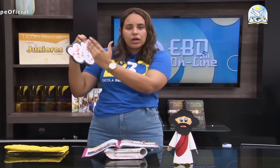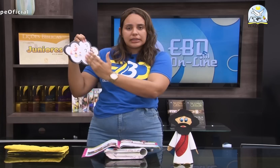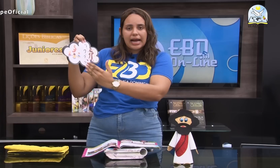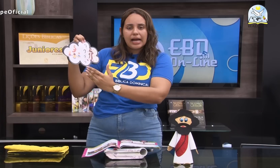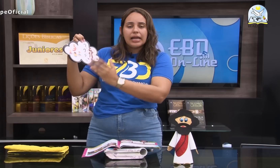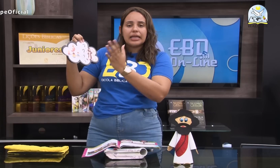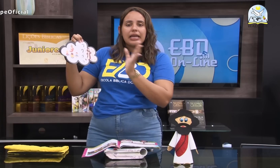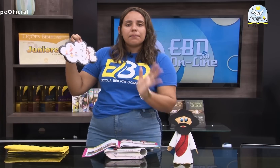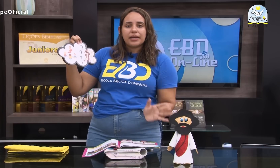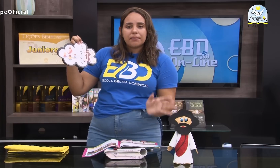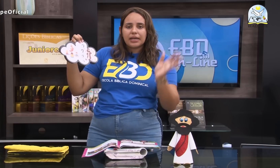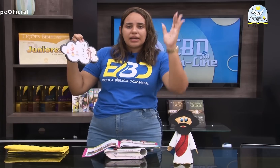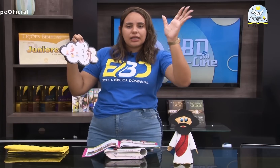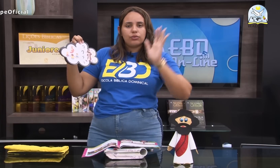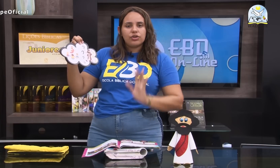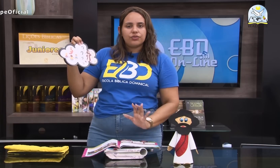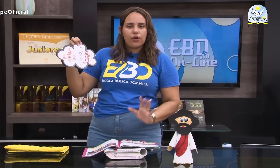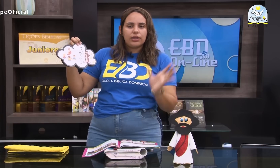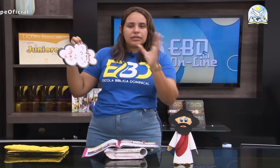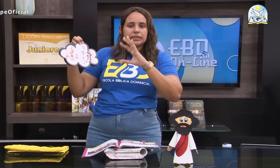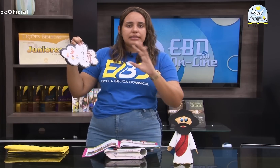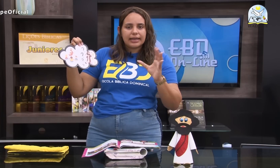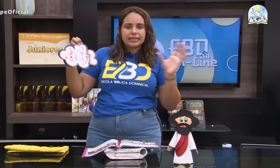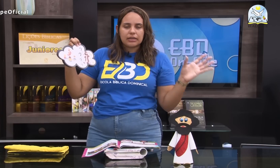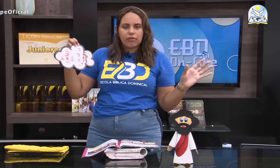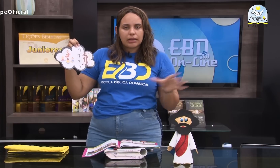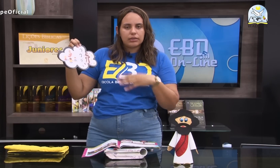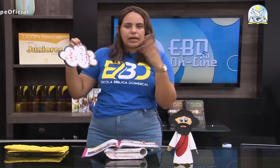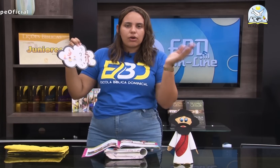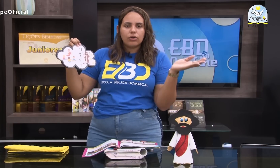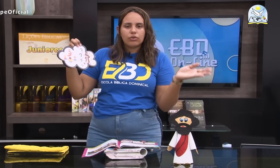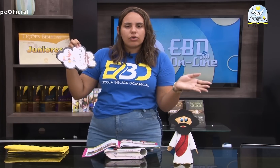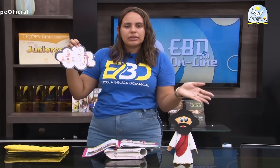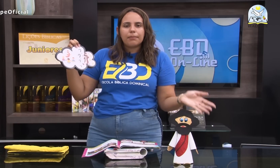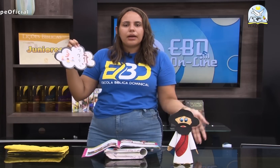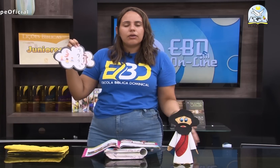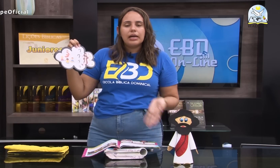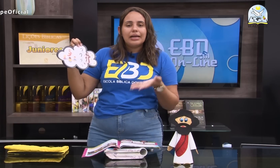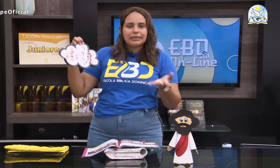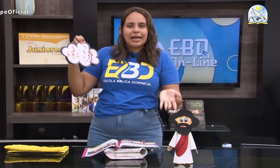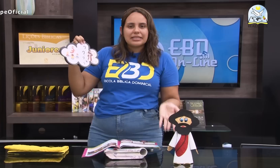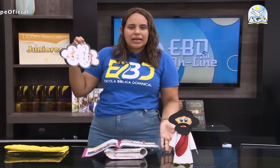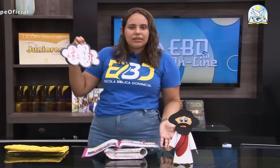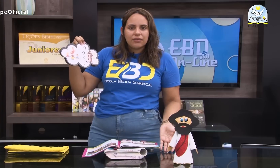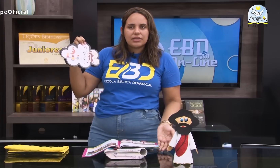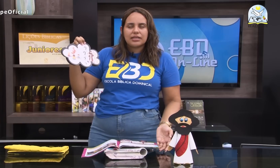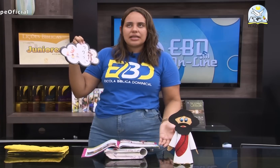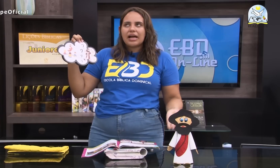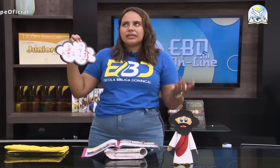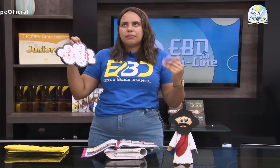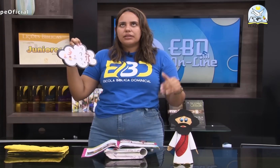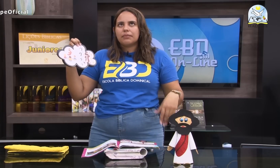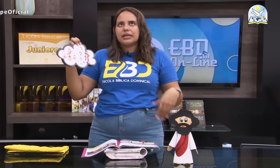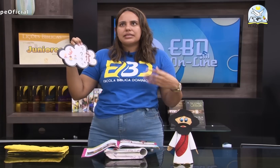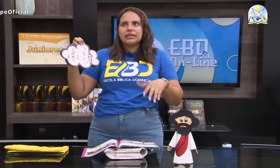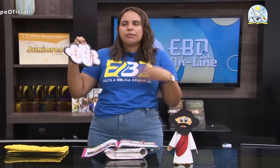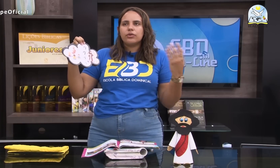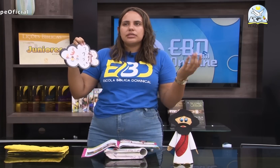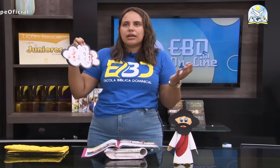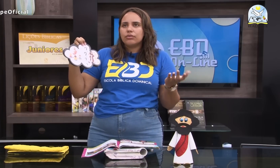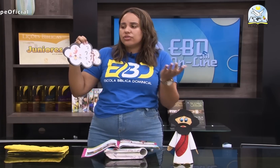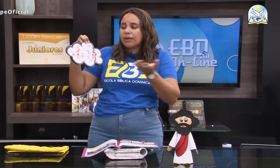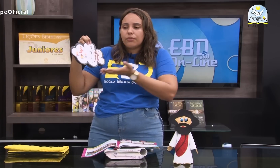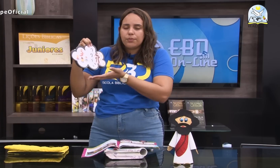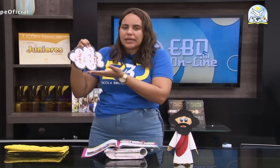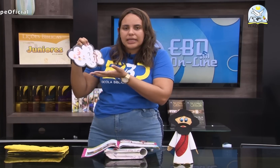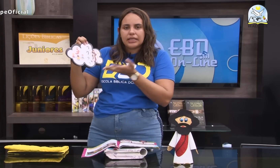ampliar, cortar e imprimir em duas folhas, em três, em quatro, de acordo com o tamanho da sala de vocês. Ah, tia Amanda, minha sala tem